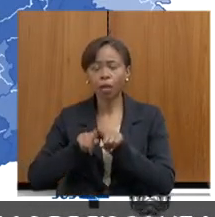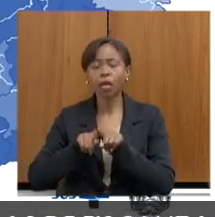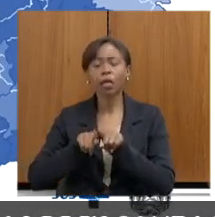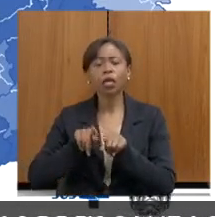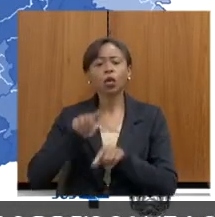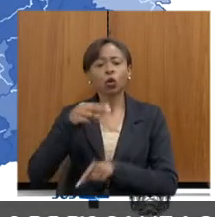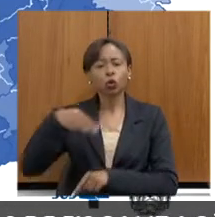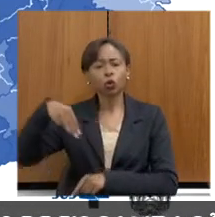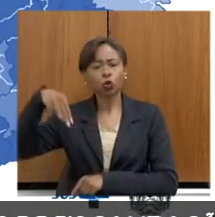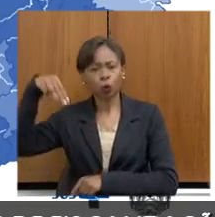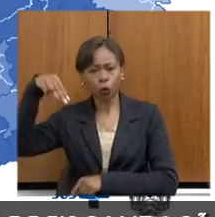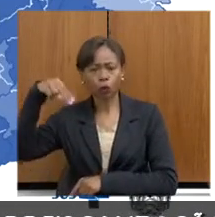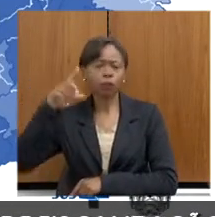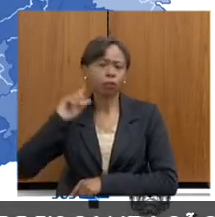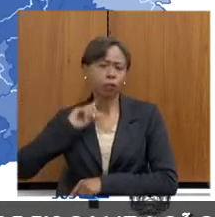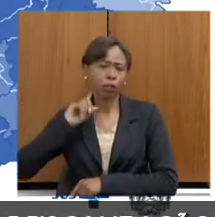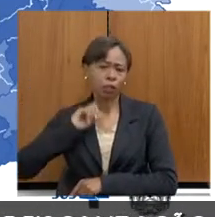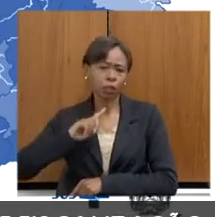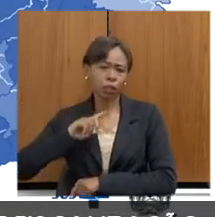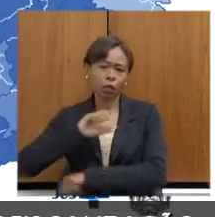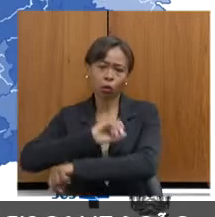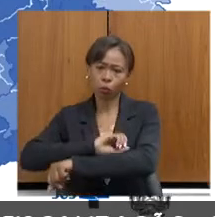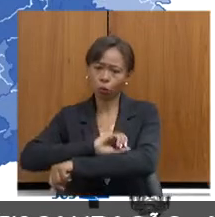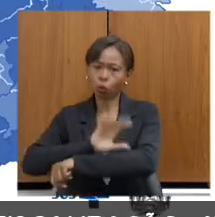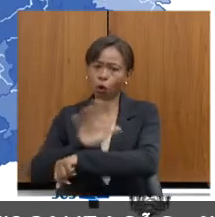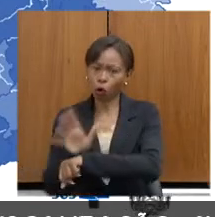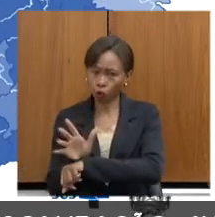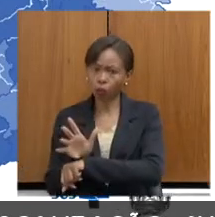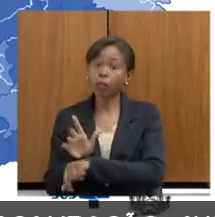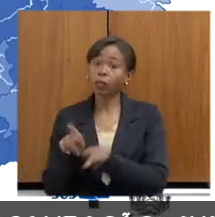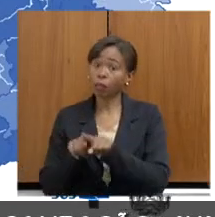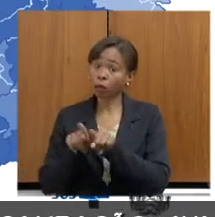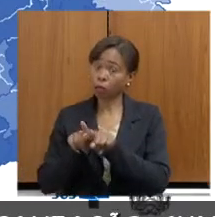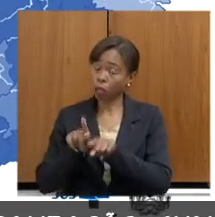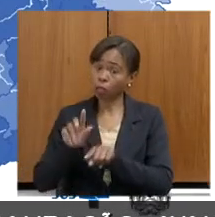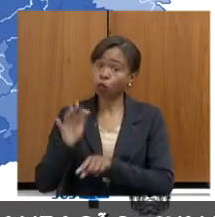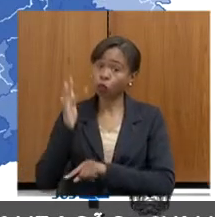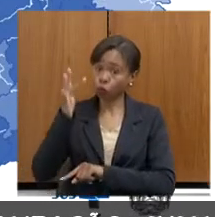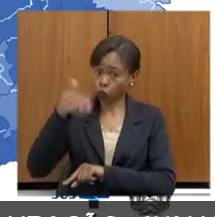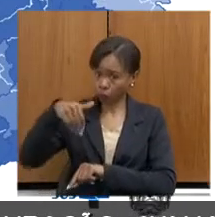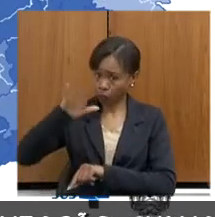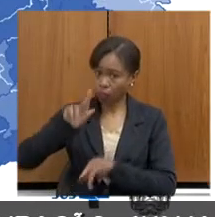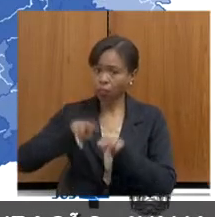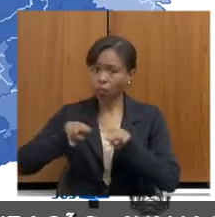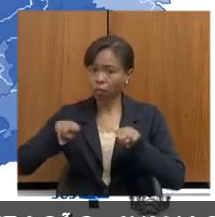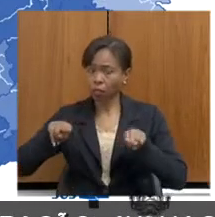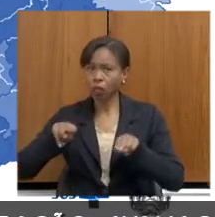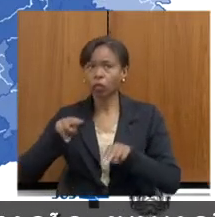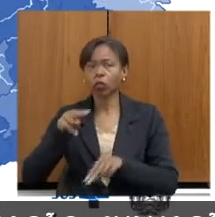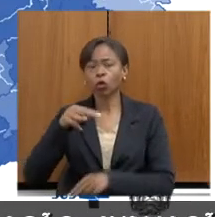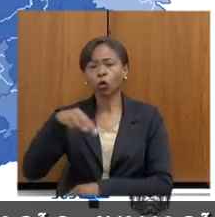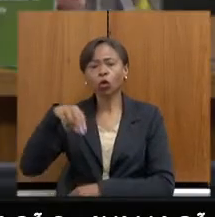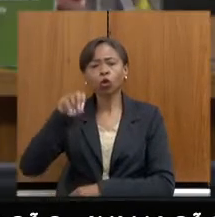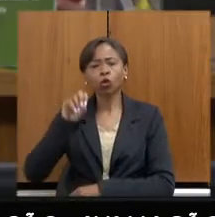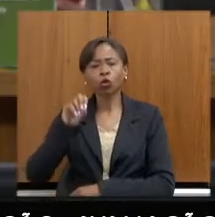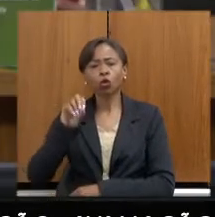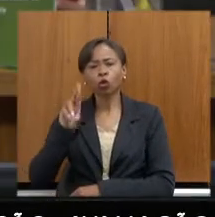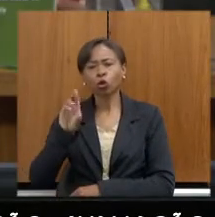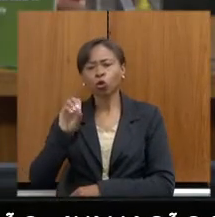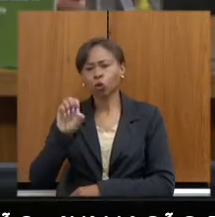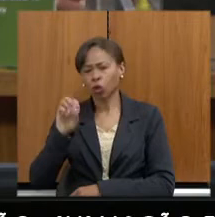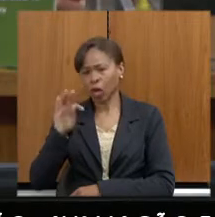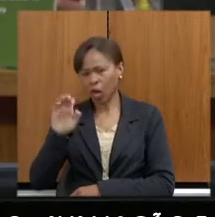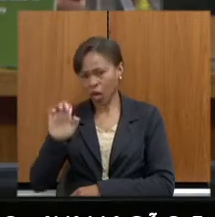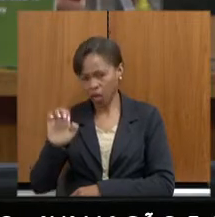pediatra em Montes Montes Claros além dos novos leitos que vão vir né deputado Carlos a Santa Casa Noroeste então nós estamos crescendo